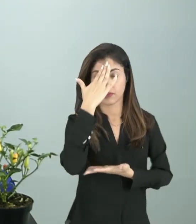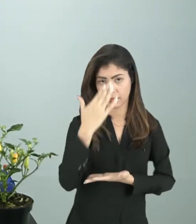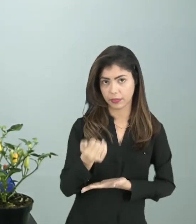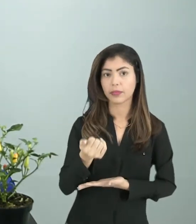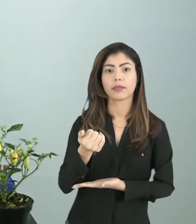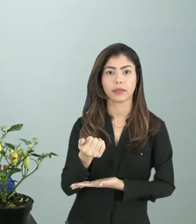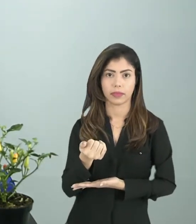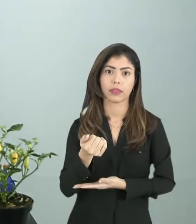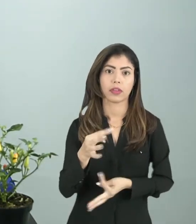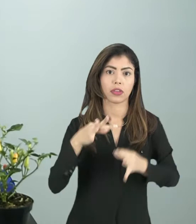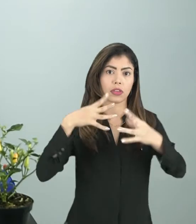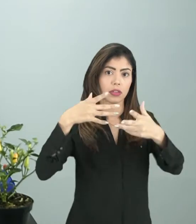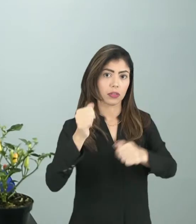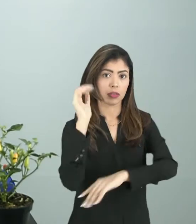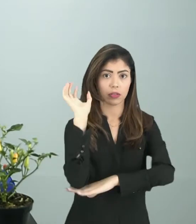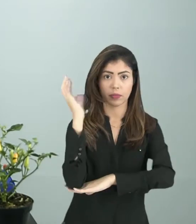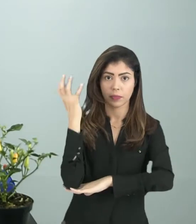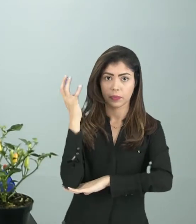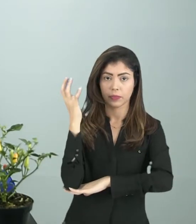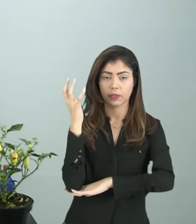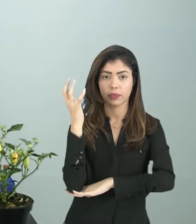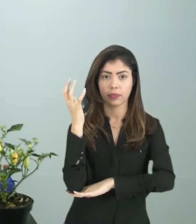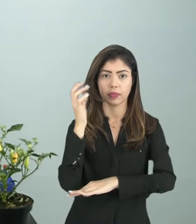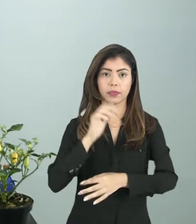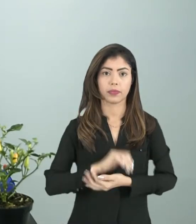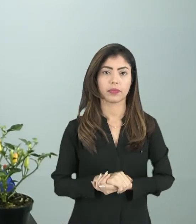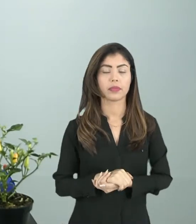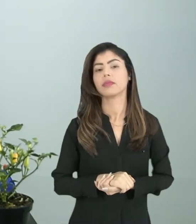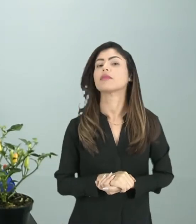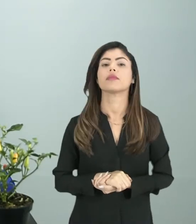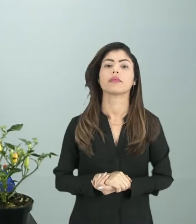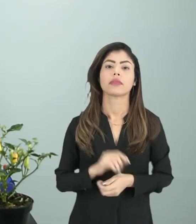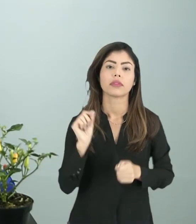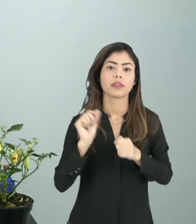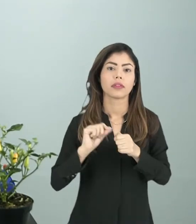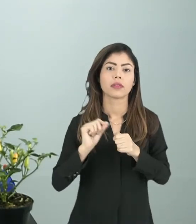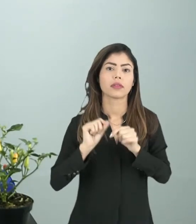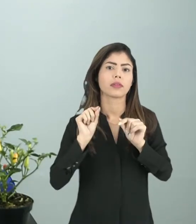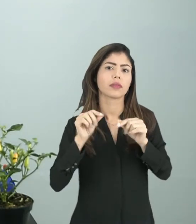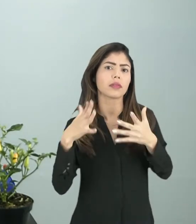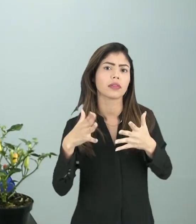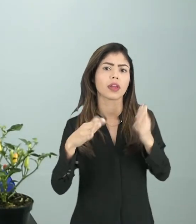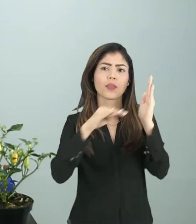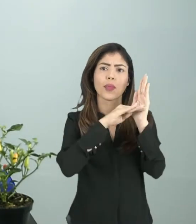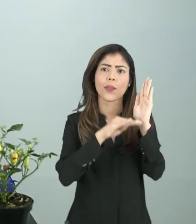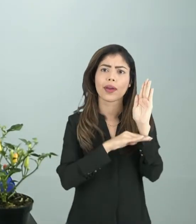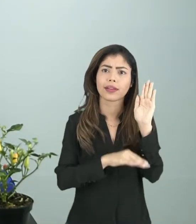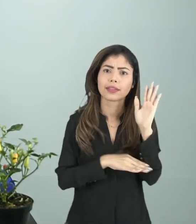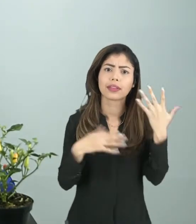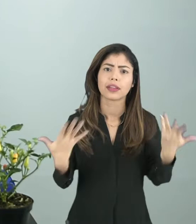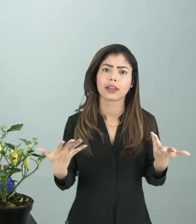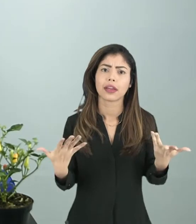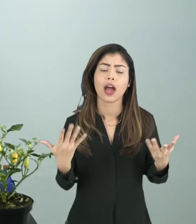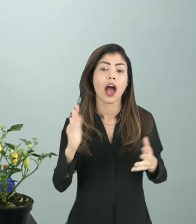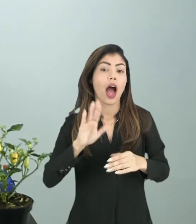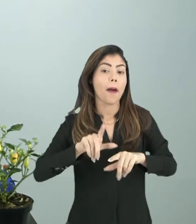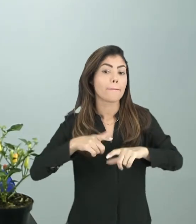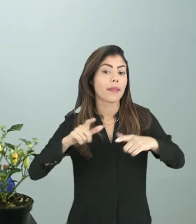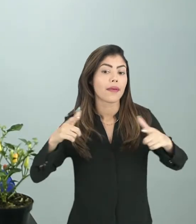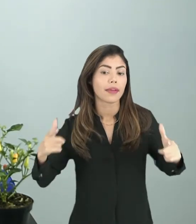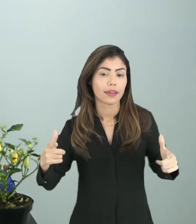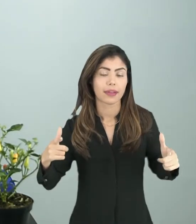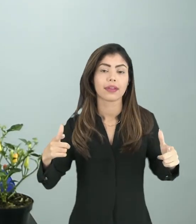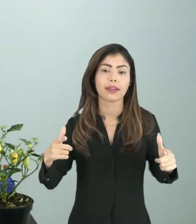sabe que todas as plantas elas são formadas por partes e a